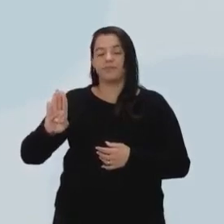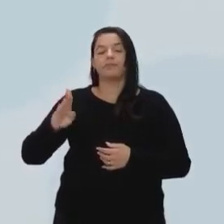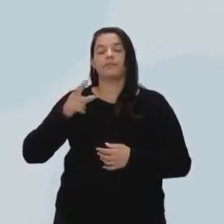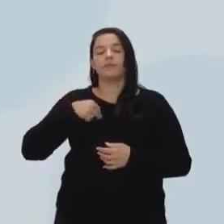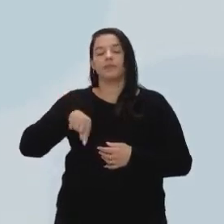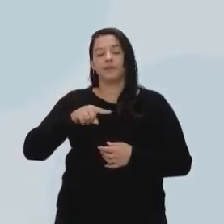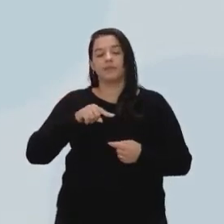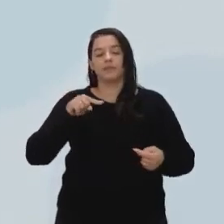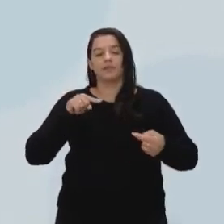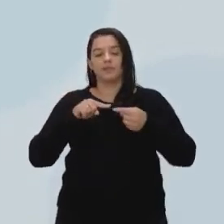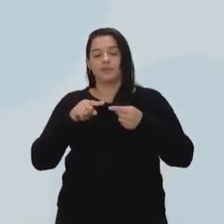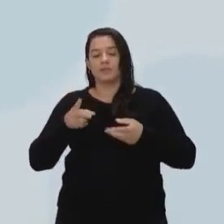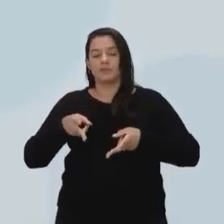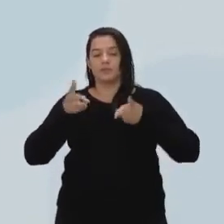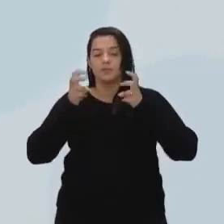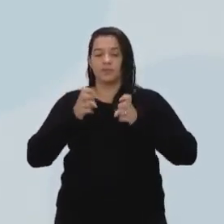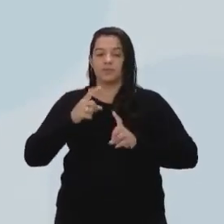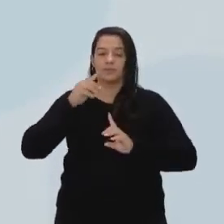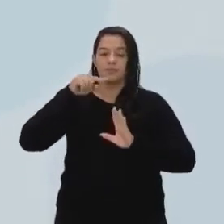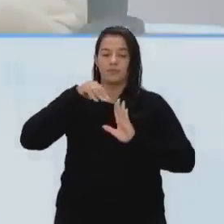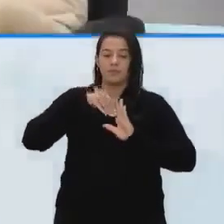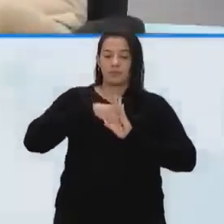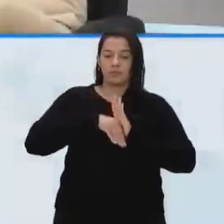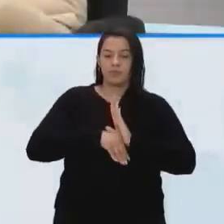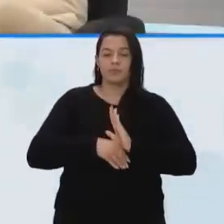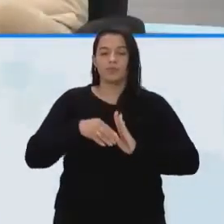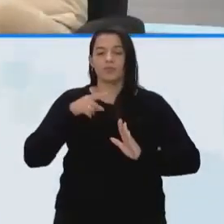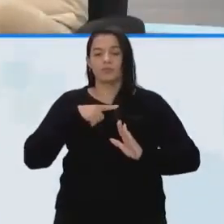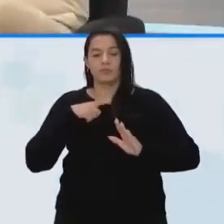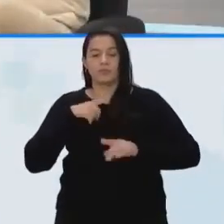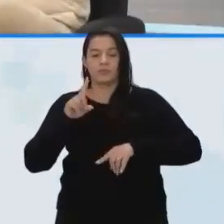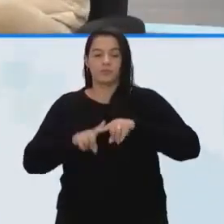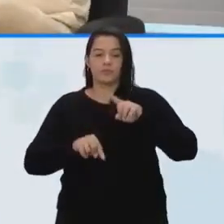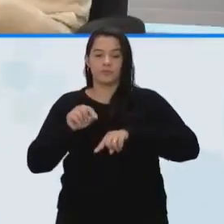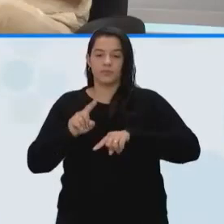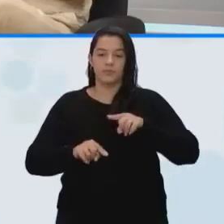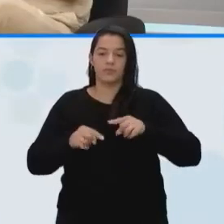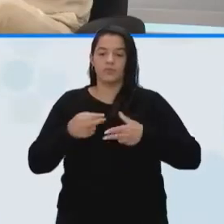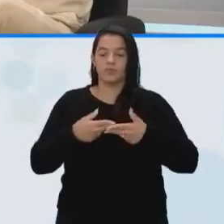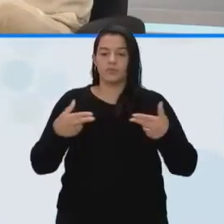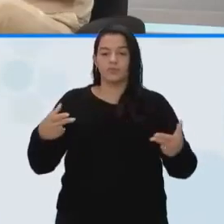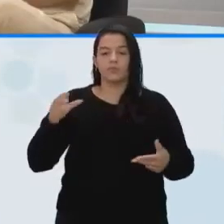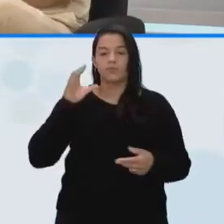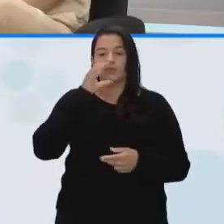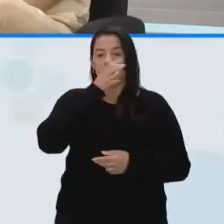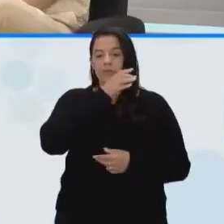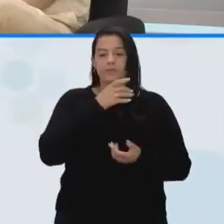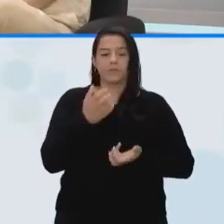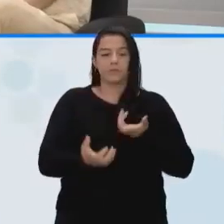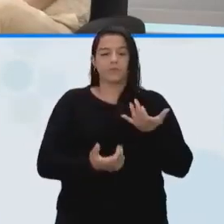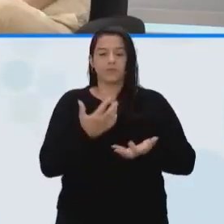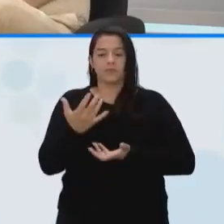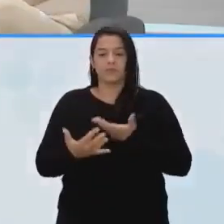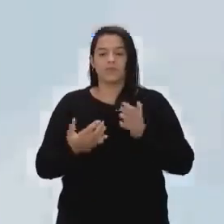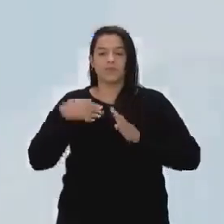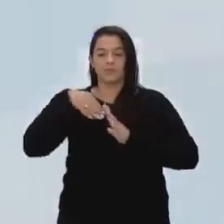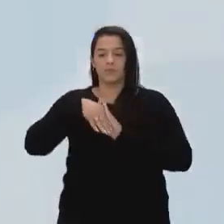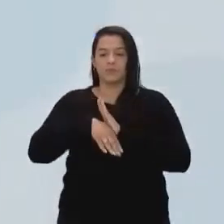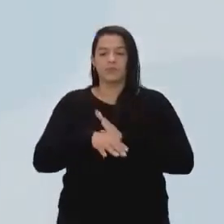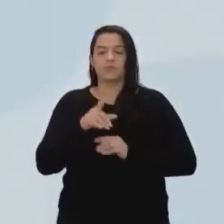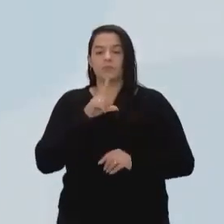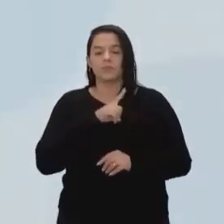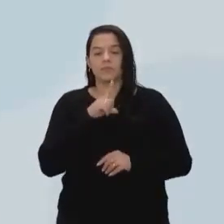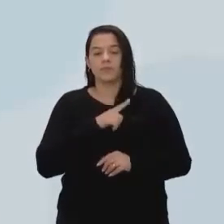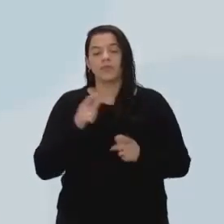existe uma diminuição realmente da massa de material sólido. Está queimando, está diminuindo ali esse estado sólido, não é isso, professor? Isso. E o